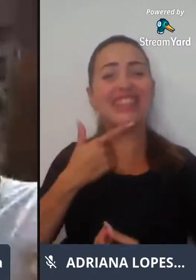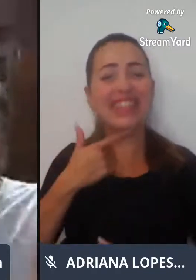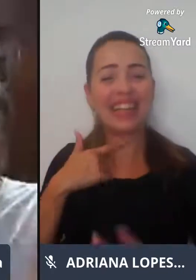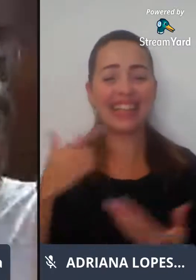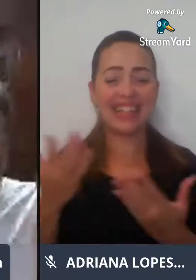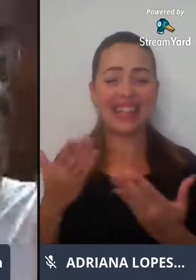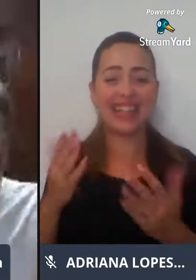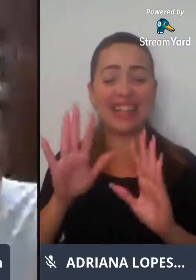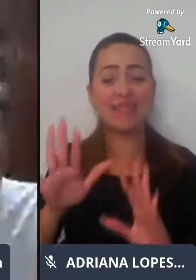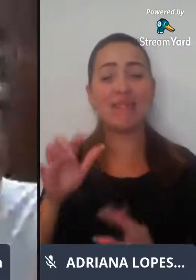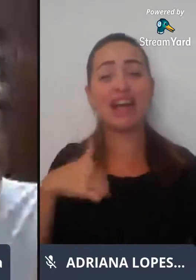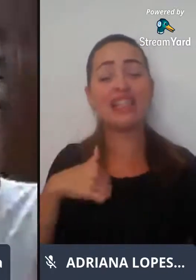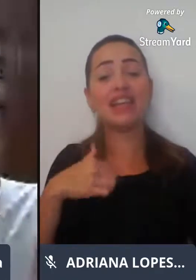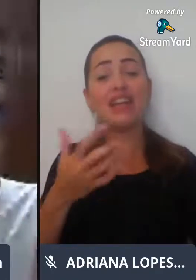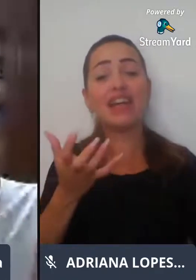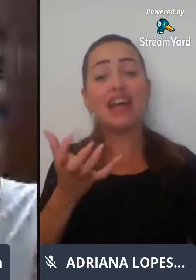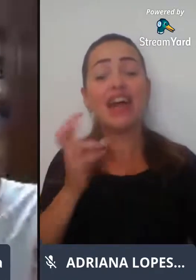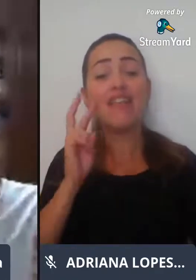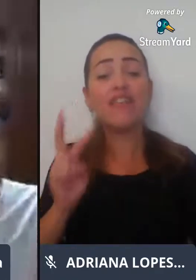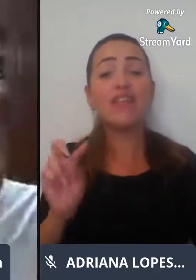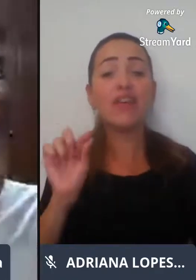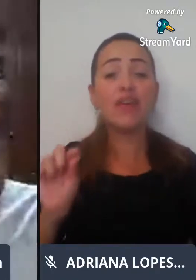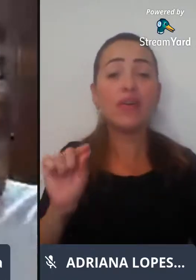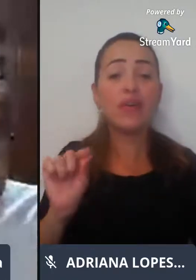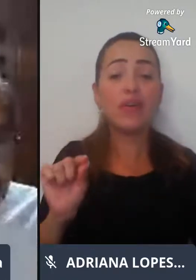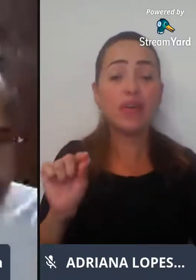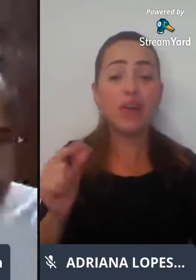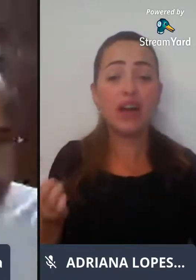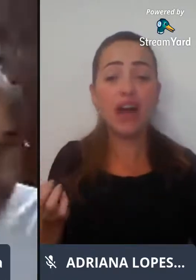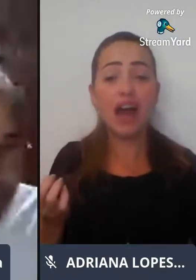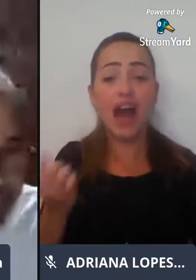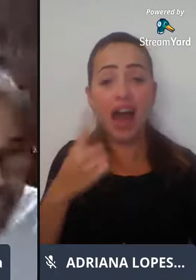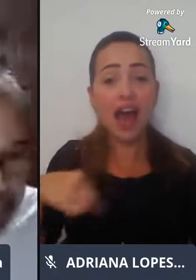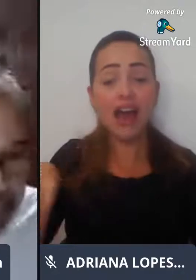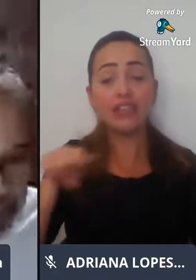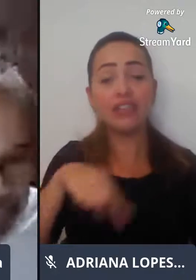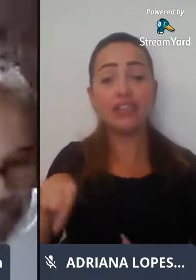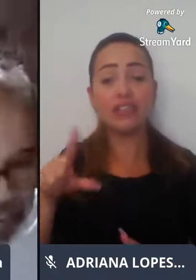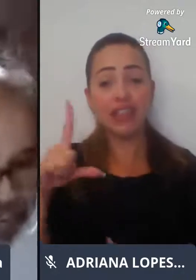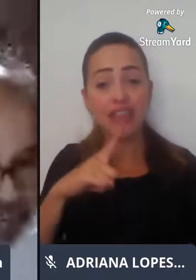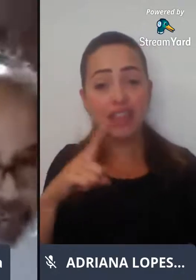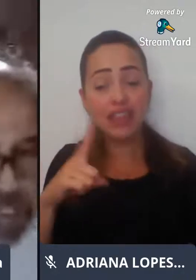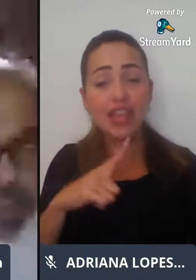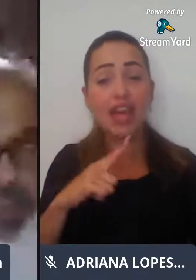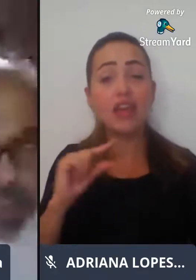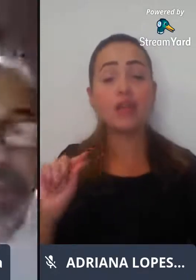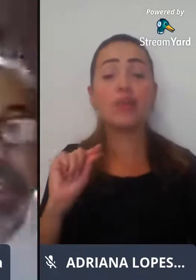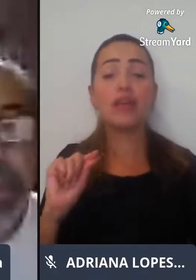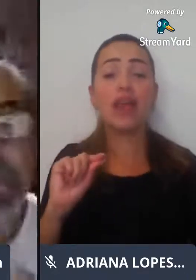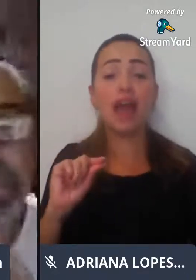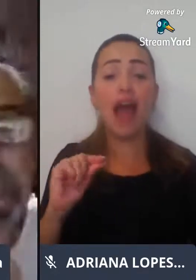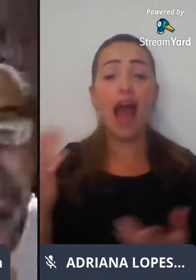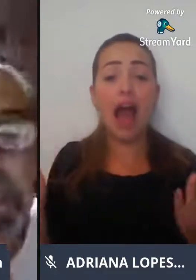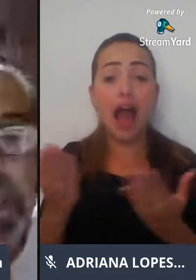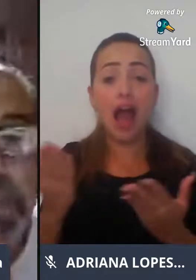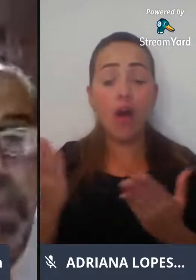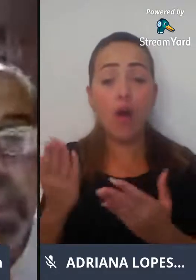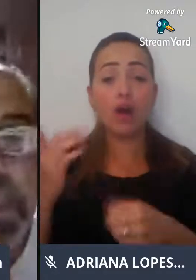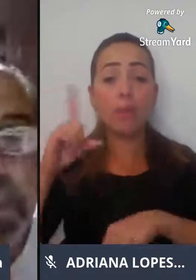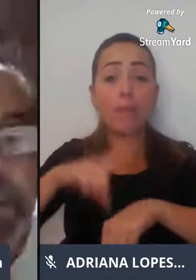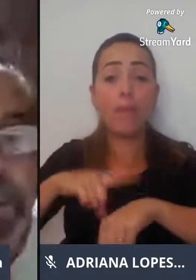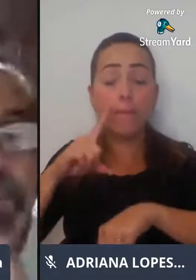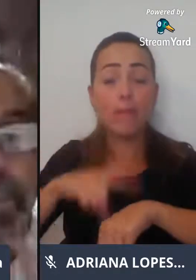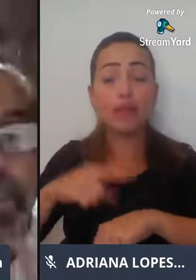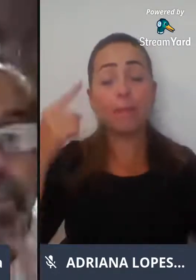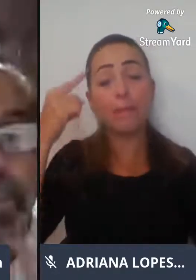de qualquer jeito, eu vi que a gente... tem que estar, nesse momento, pensando